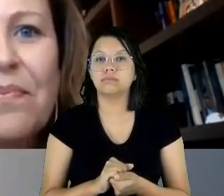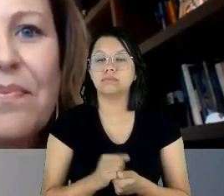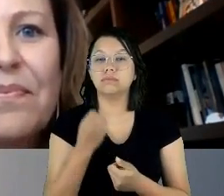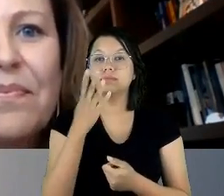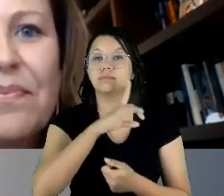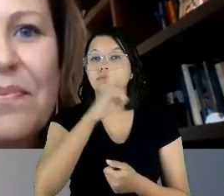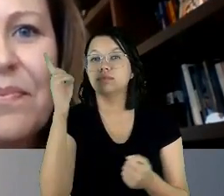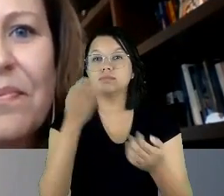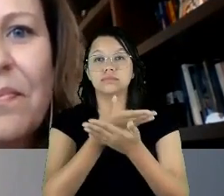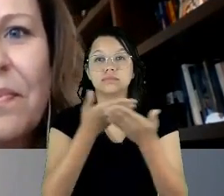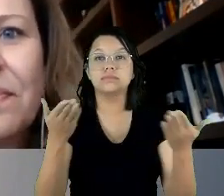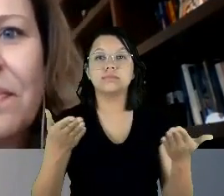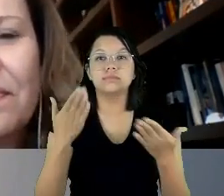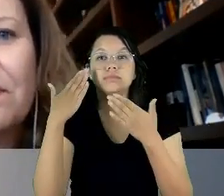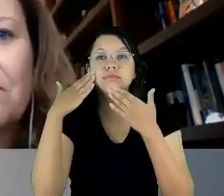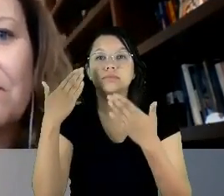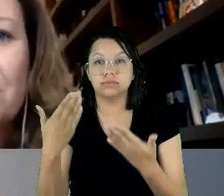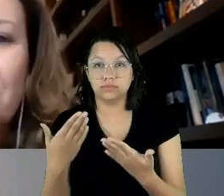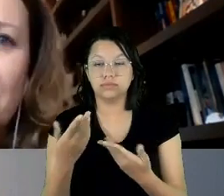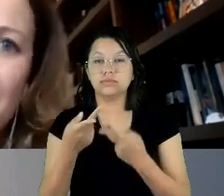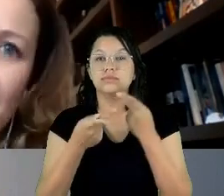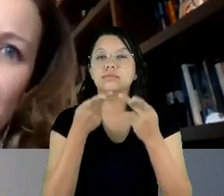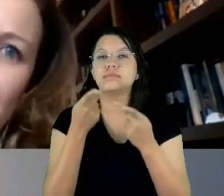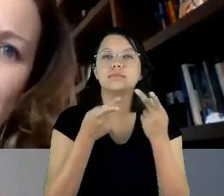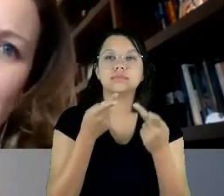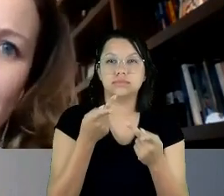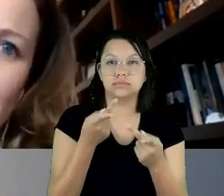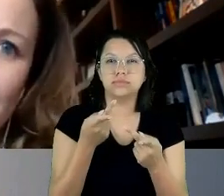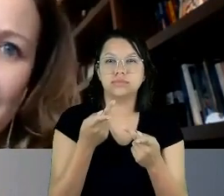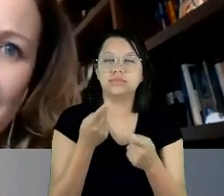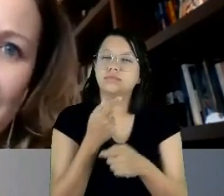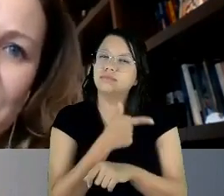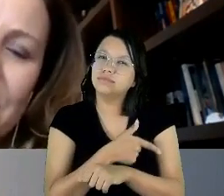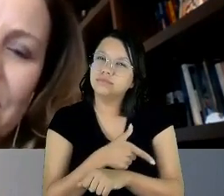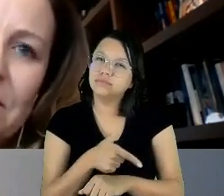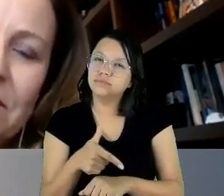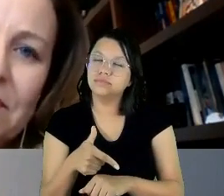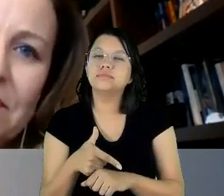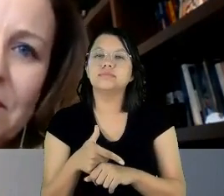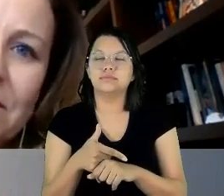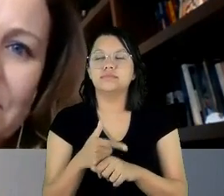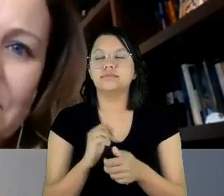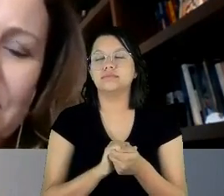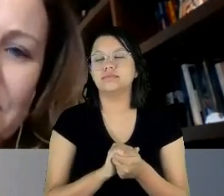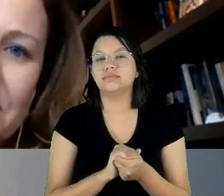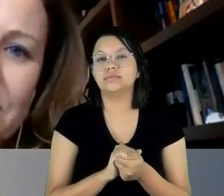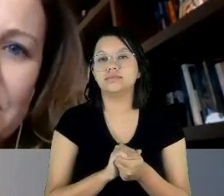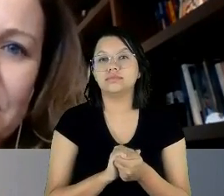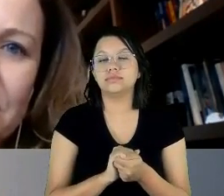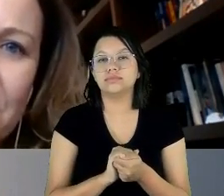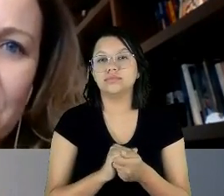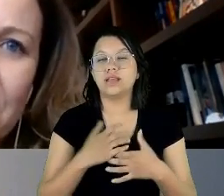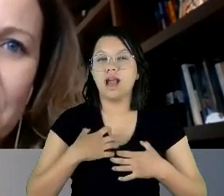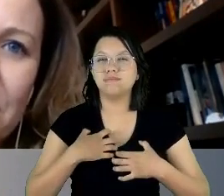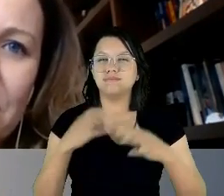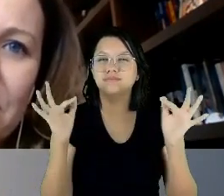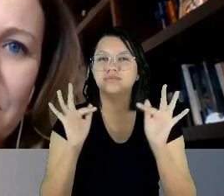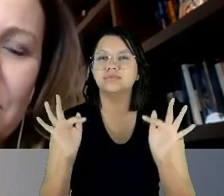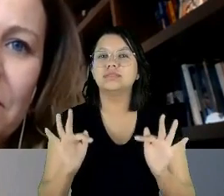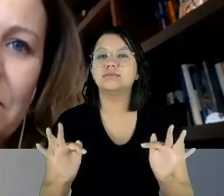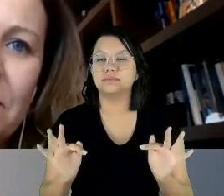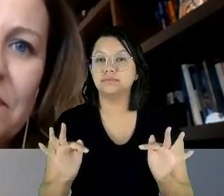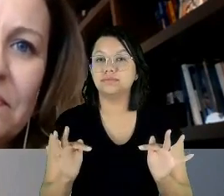Bom dia a todas, muito obrigada pelas palavras tão generosas, doutora Sayonara, e eu fico muito feliz